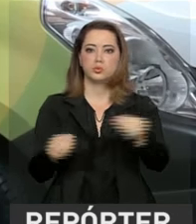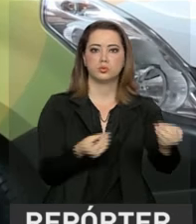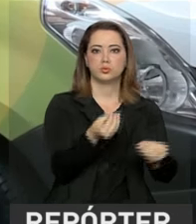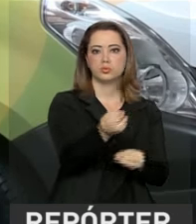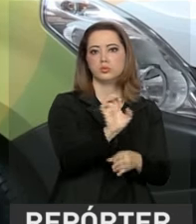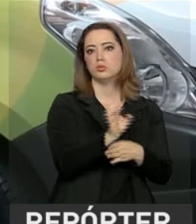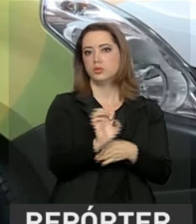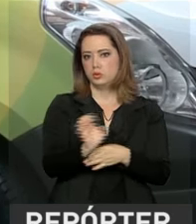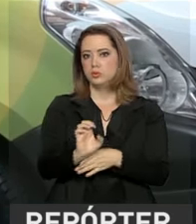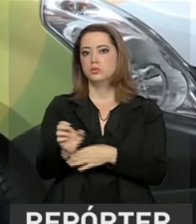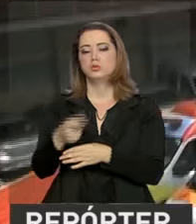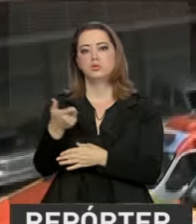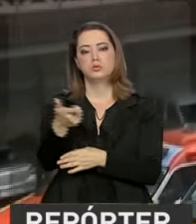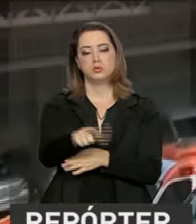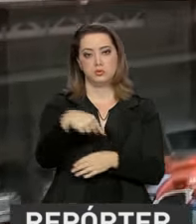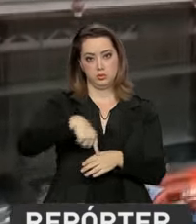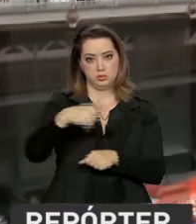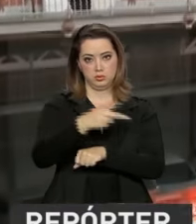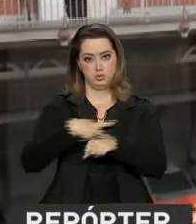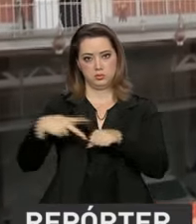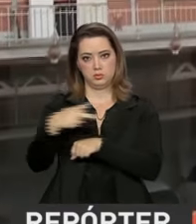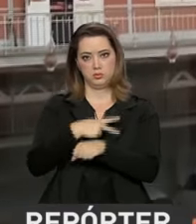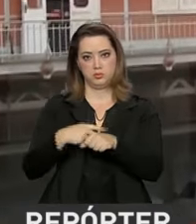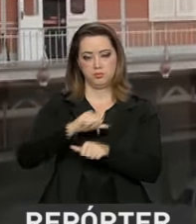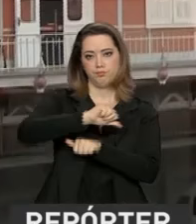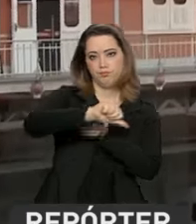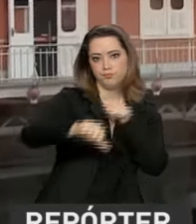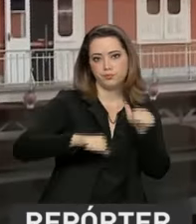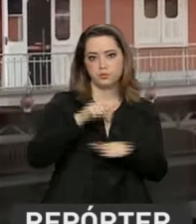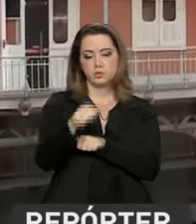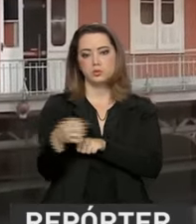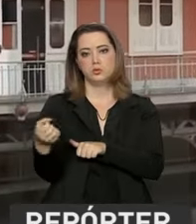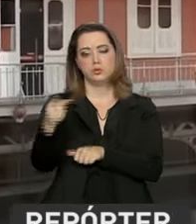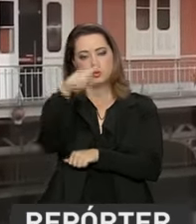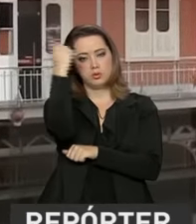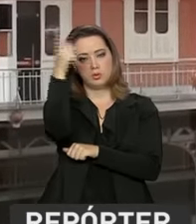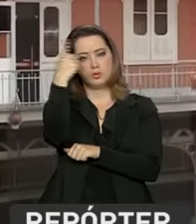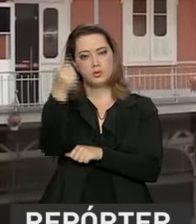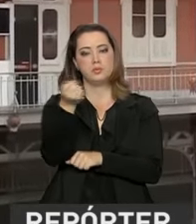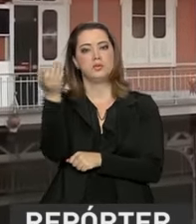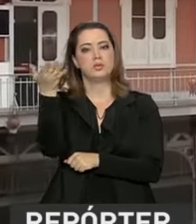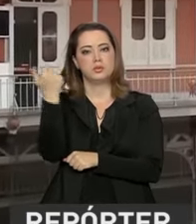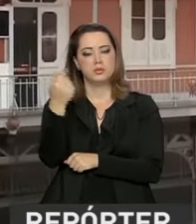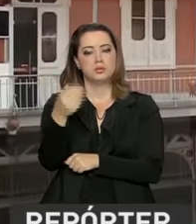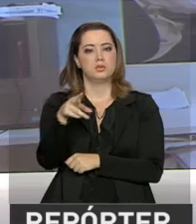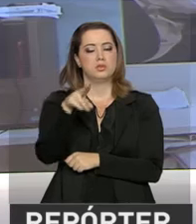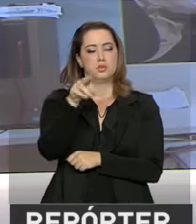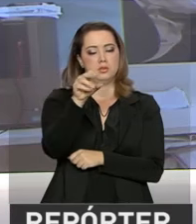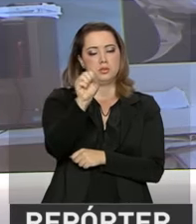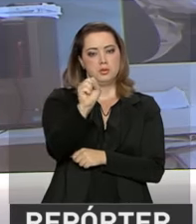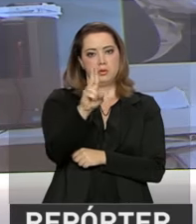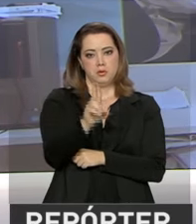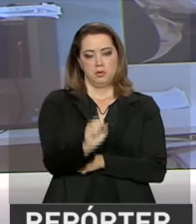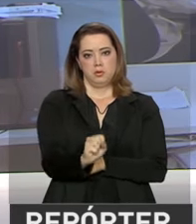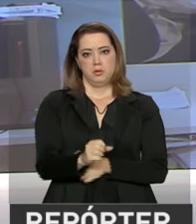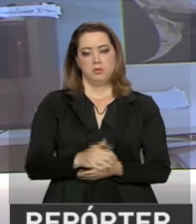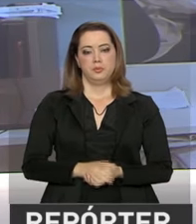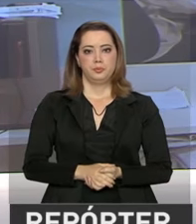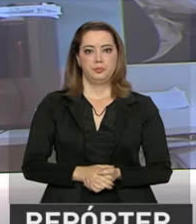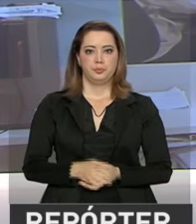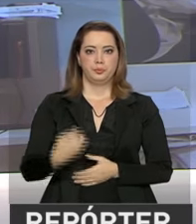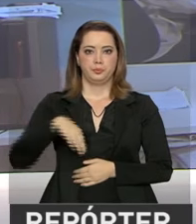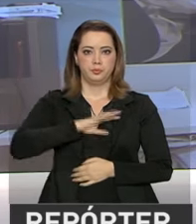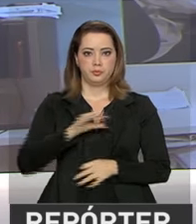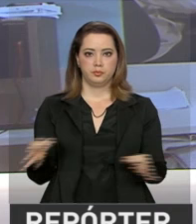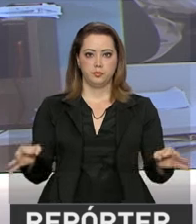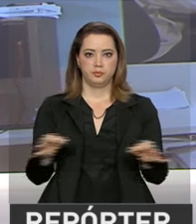outras cidades do país para a renovação de frota do Sistema Único de Saúde, o SUS. Nós ficamos por